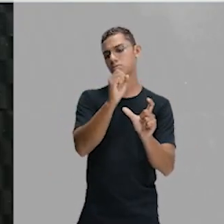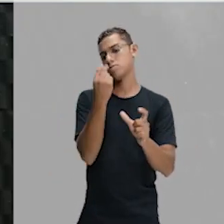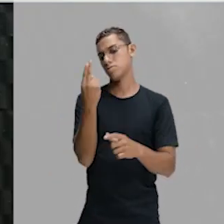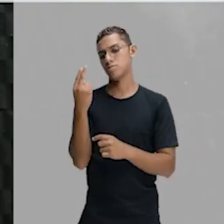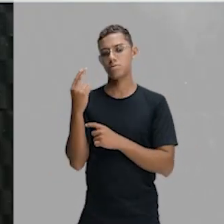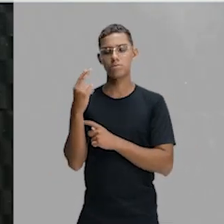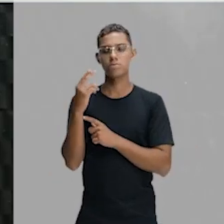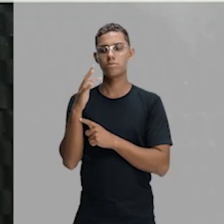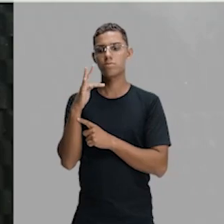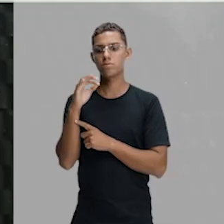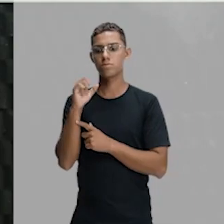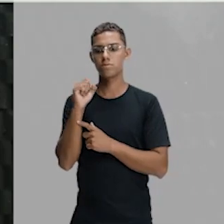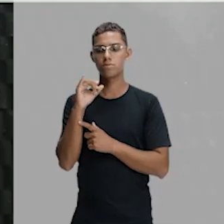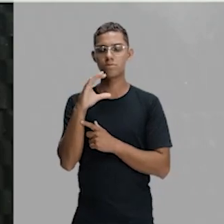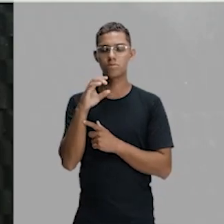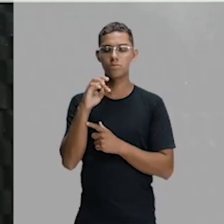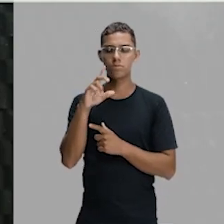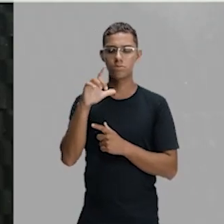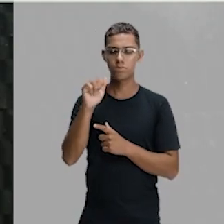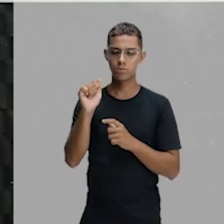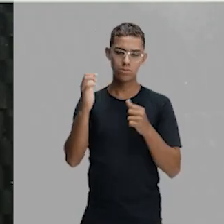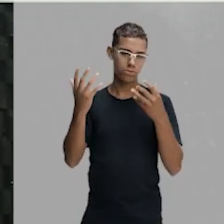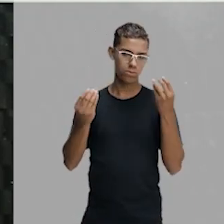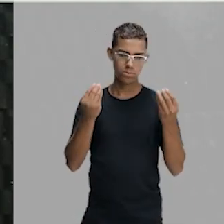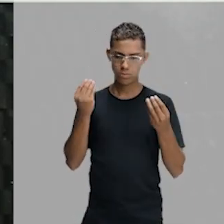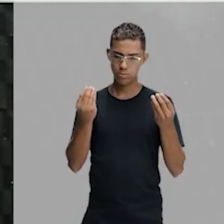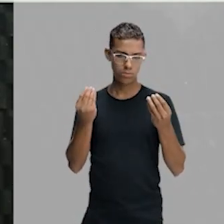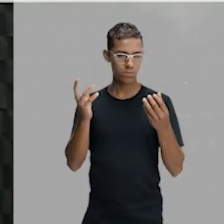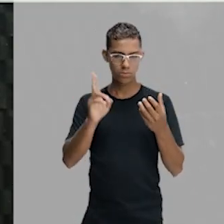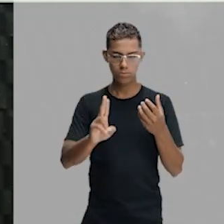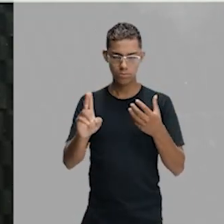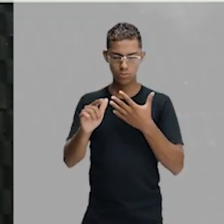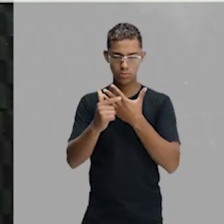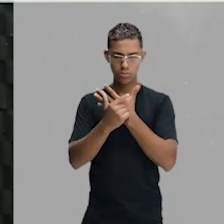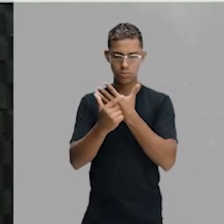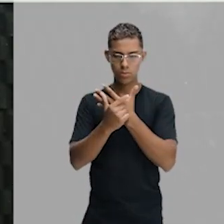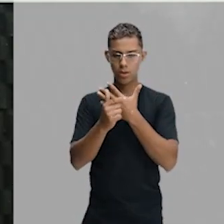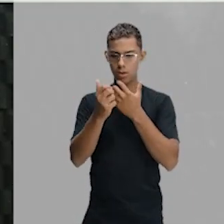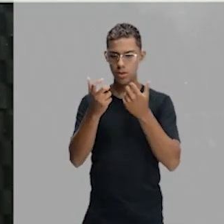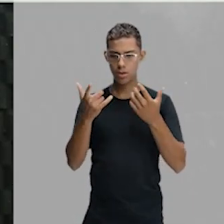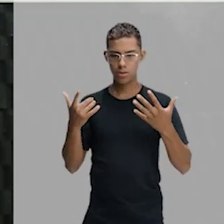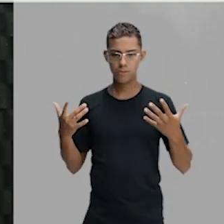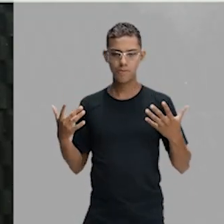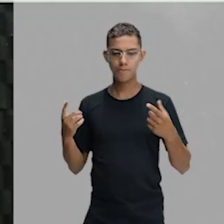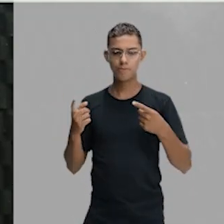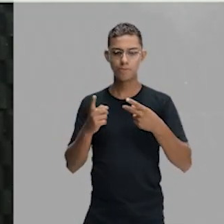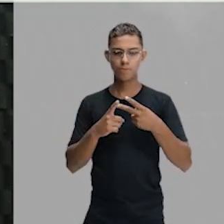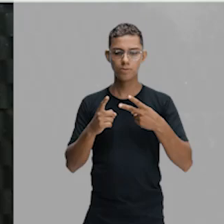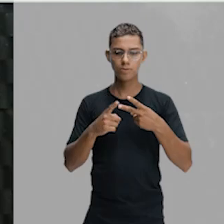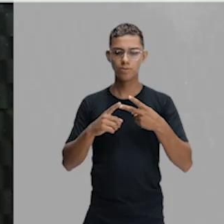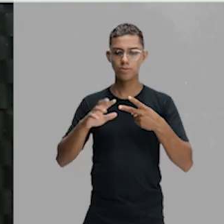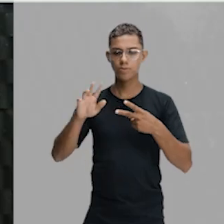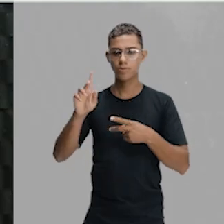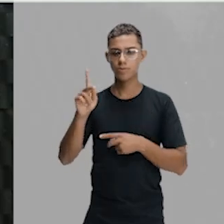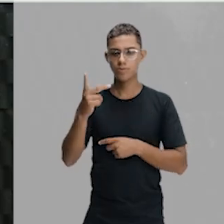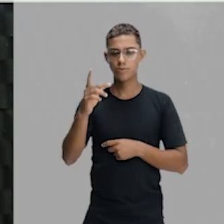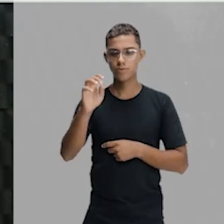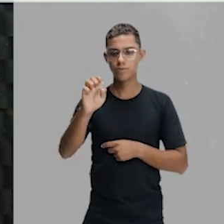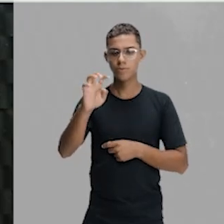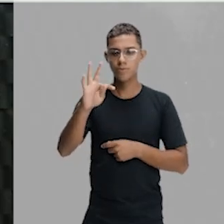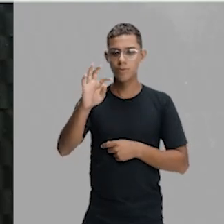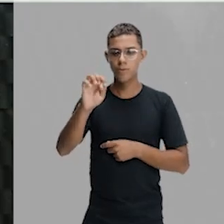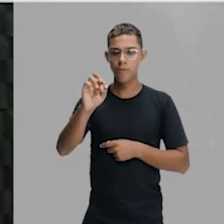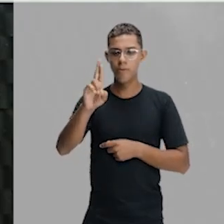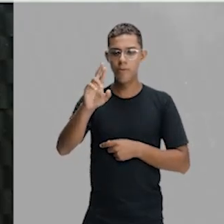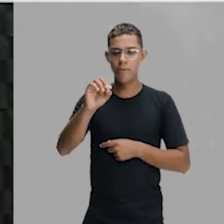de como ele funciona, da maneira como ele funciona. Outra característica que ele mencionou ali é o termo heterozigoto, que a gente vai